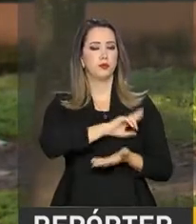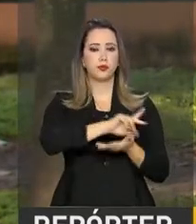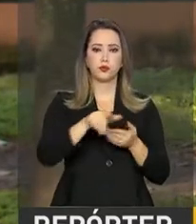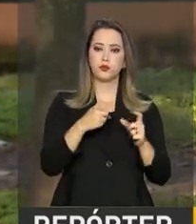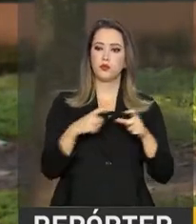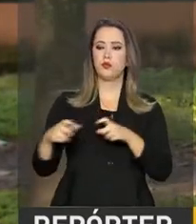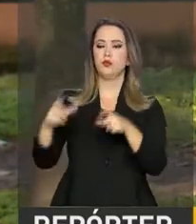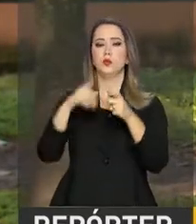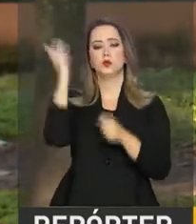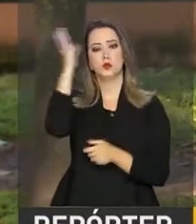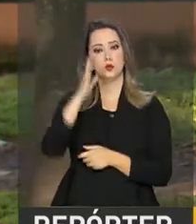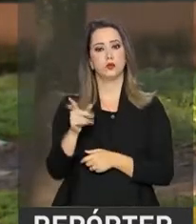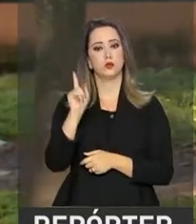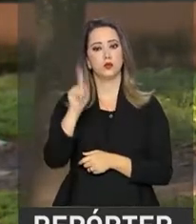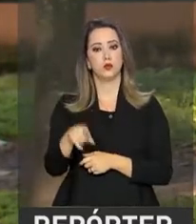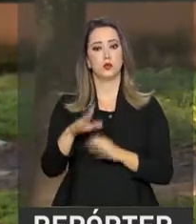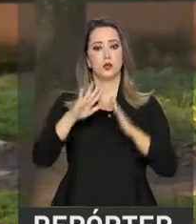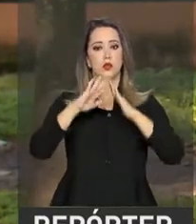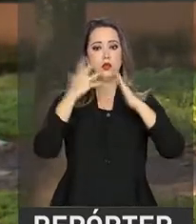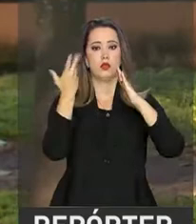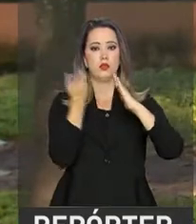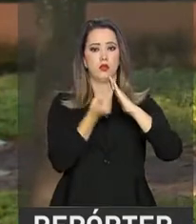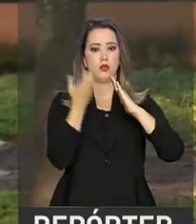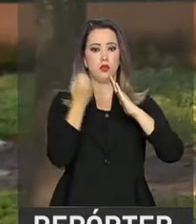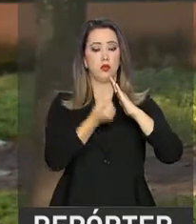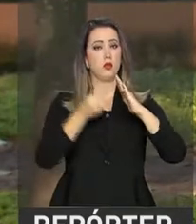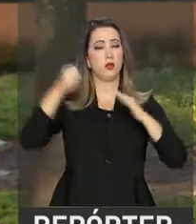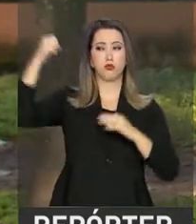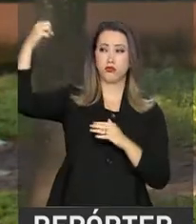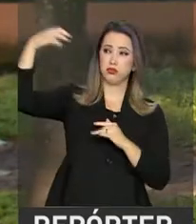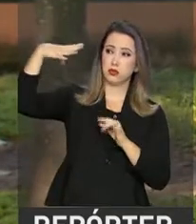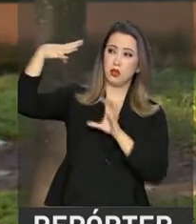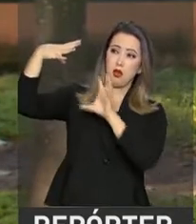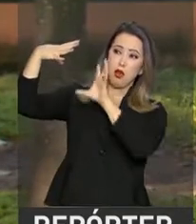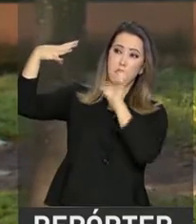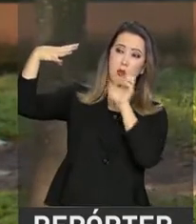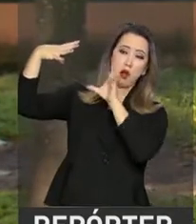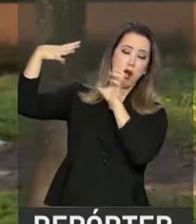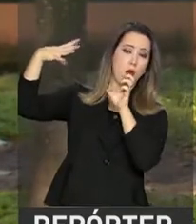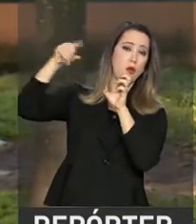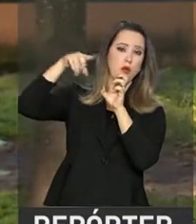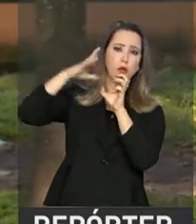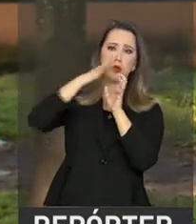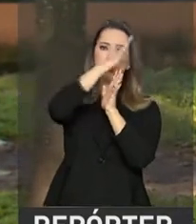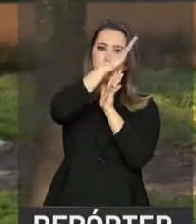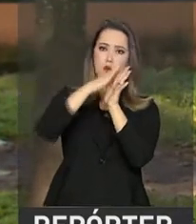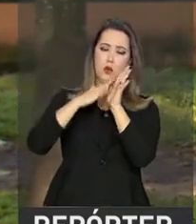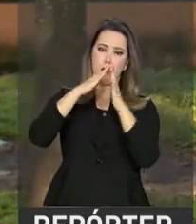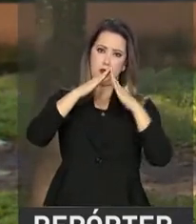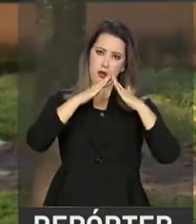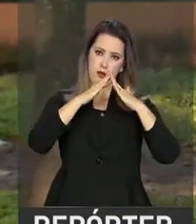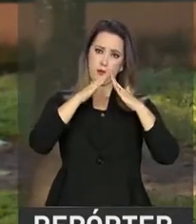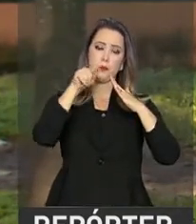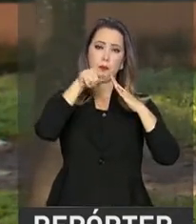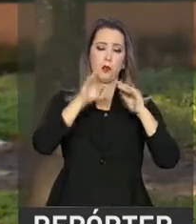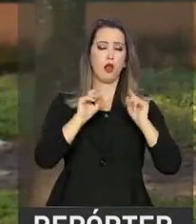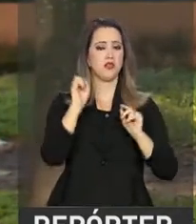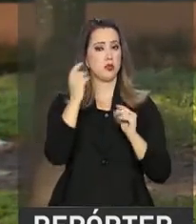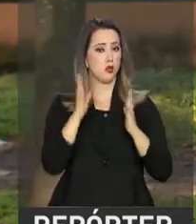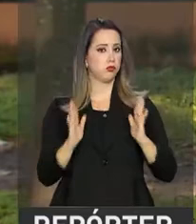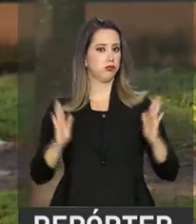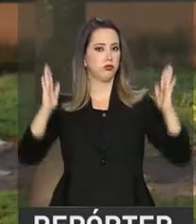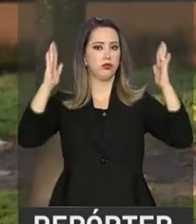instaladas no brasil são solares a luz do sol é captada por quatros que geralmente ficam no telhado de casas e edifícios